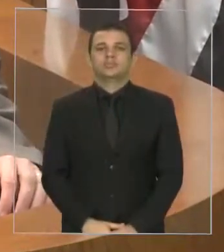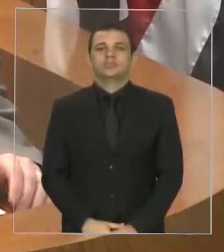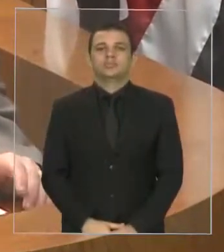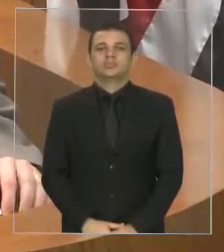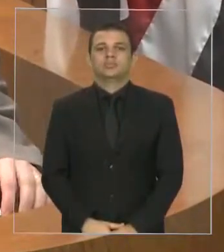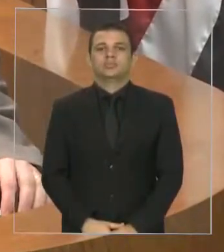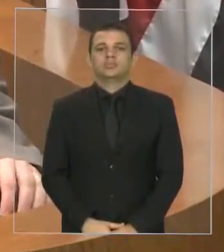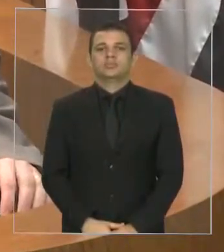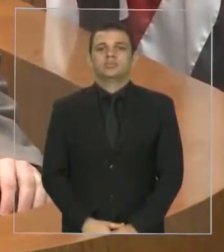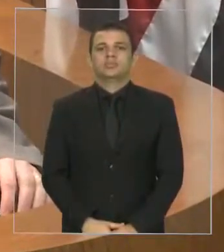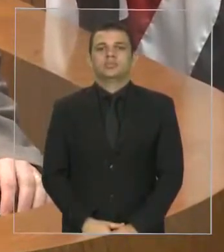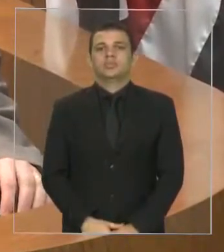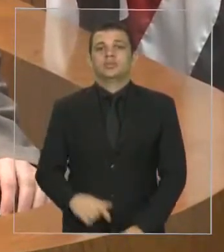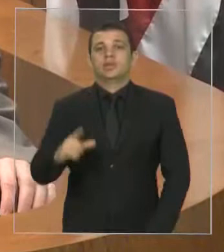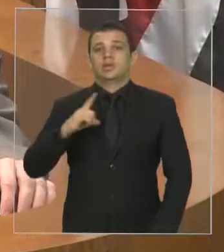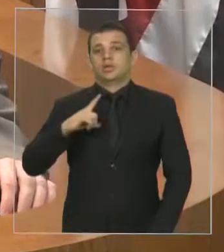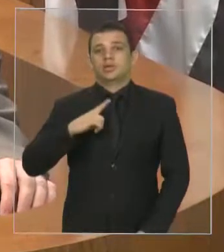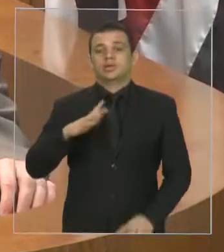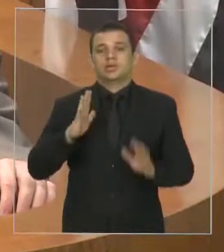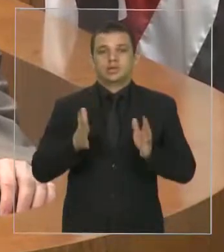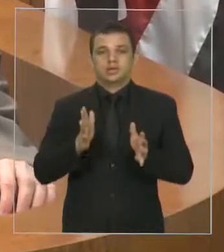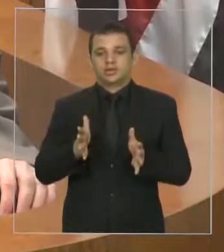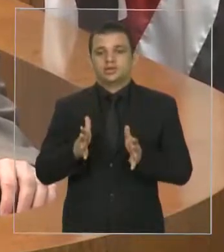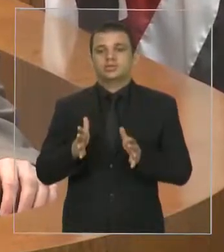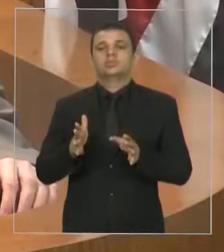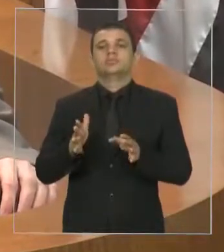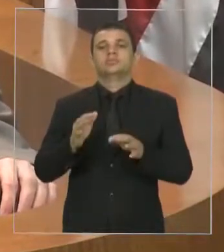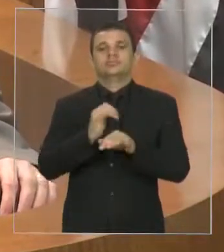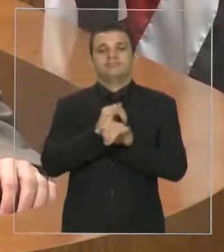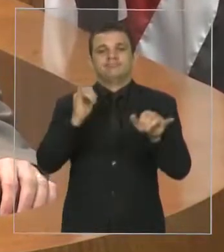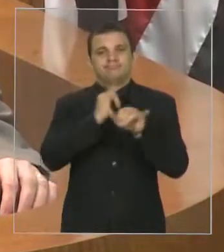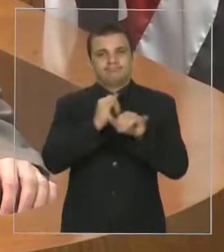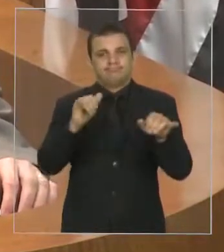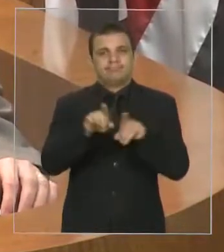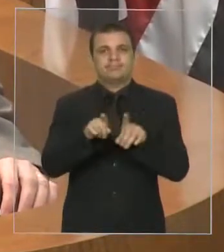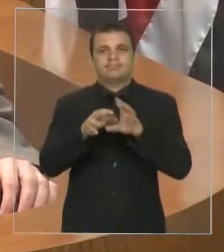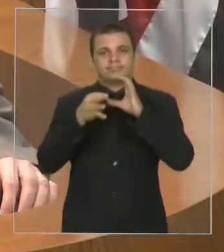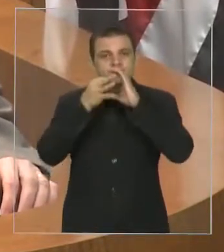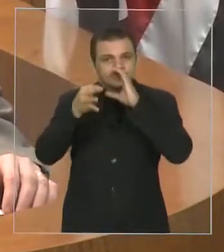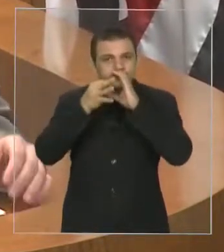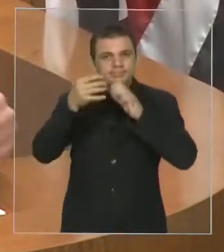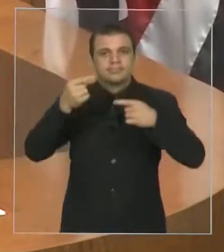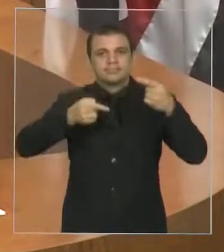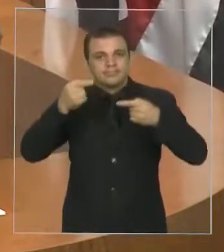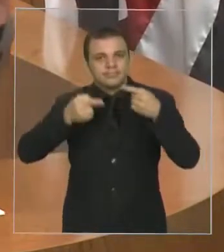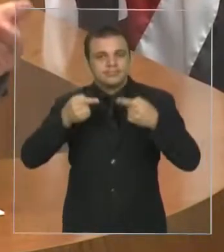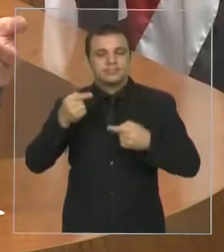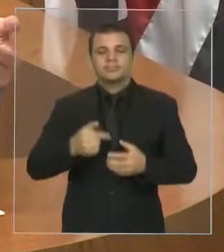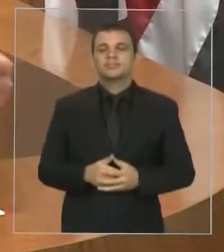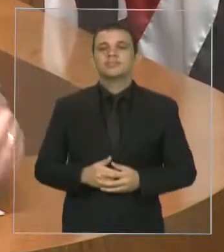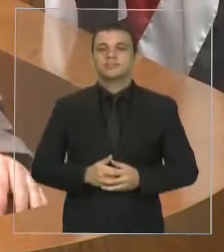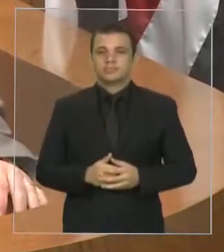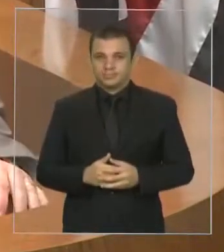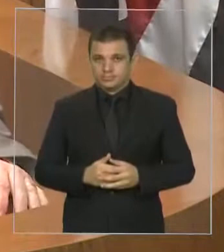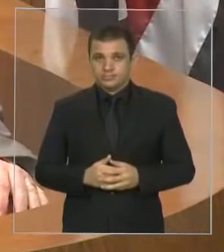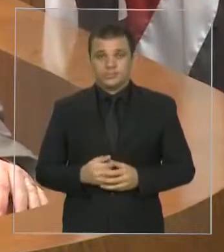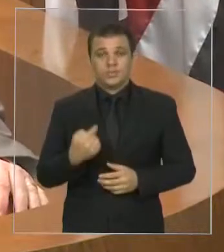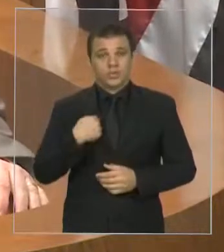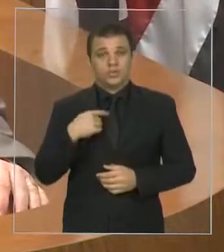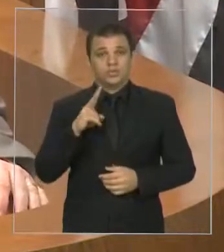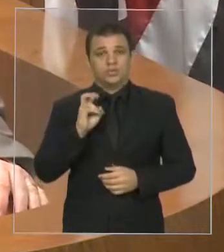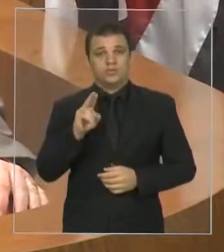Vi a matéria veiculada, vi as críticas, a polêmica e vou explicar